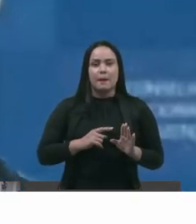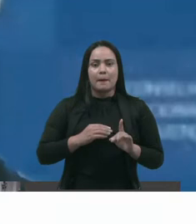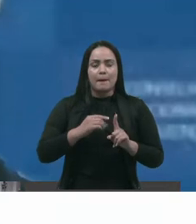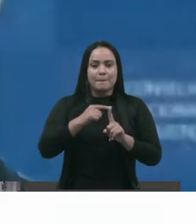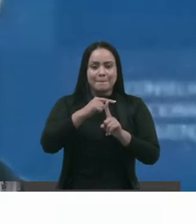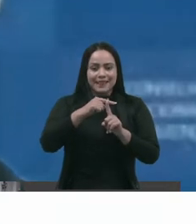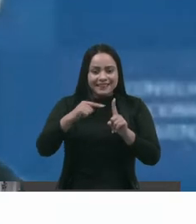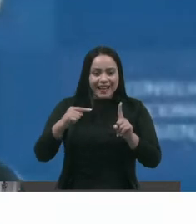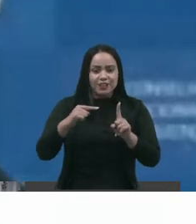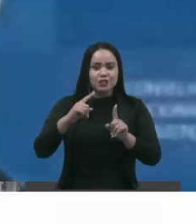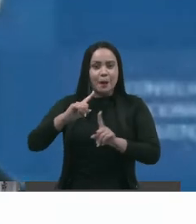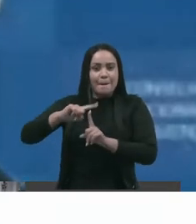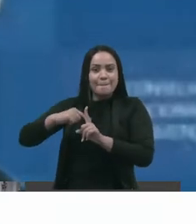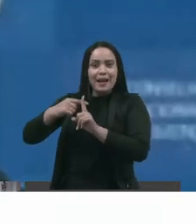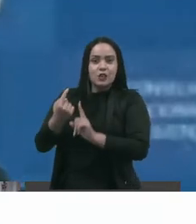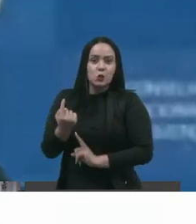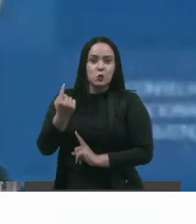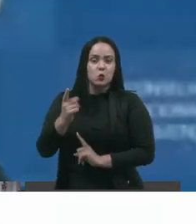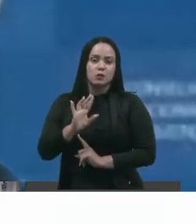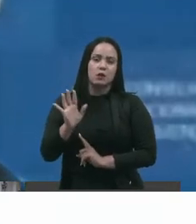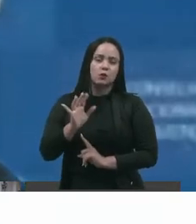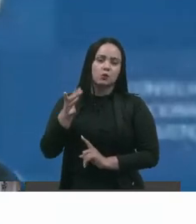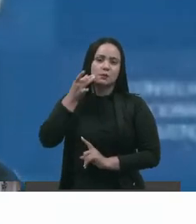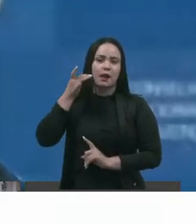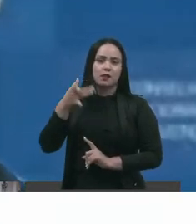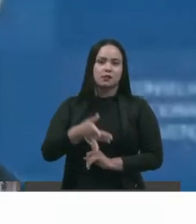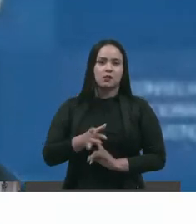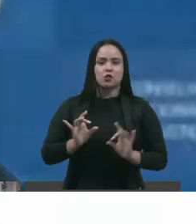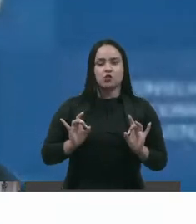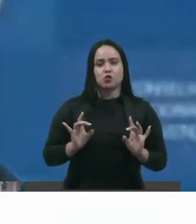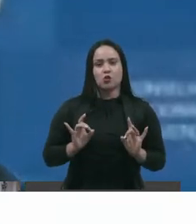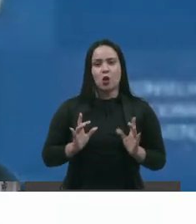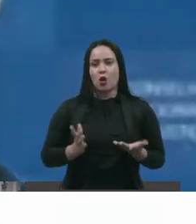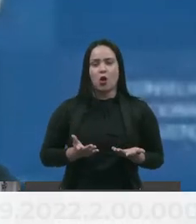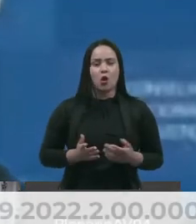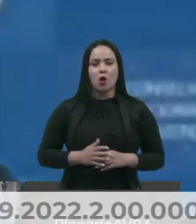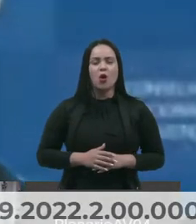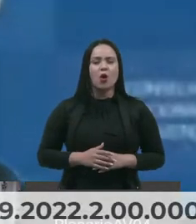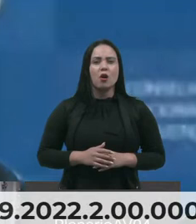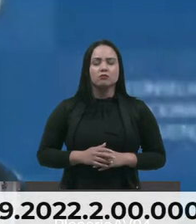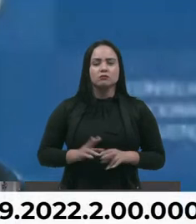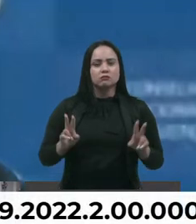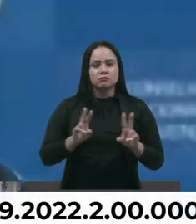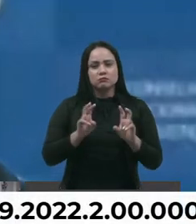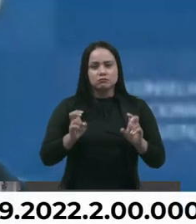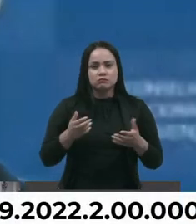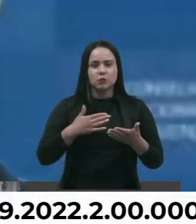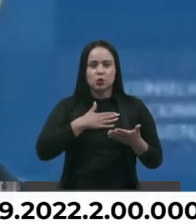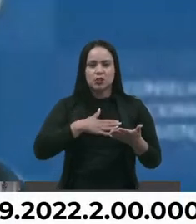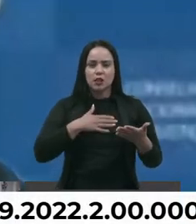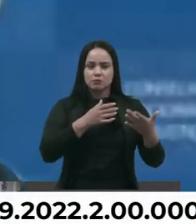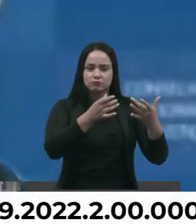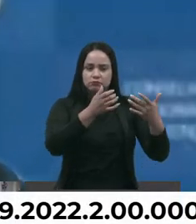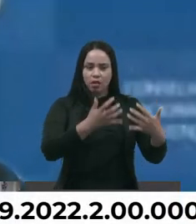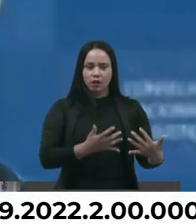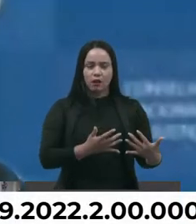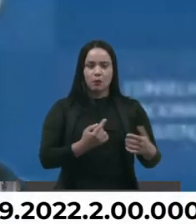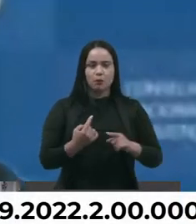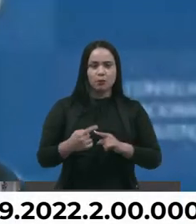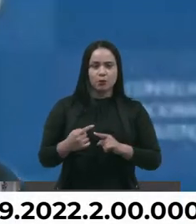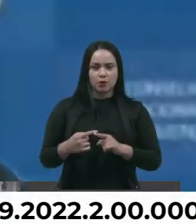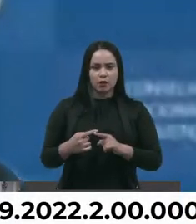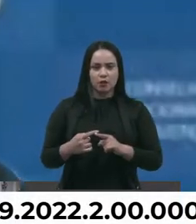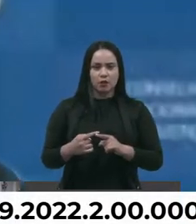de 81 e não dos presentes. É só essa questão que eu gostaria de ressaltar, porque